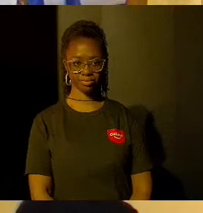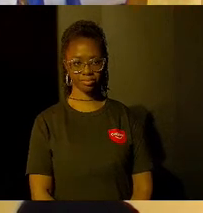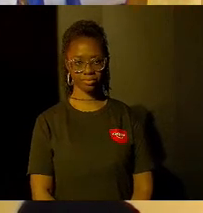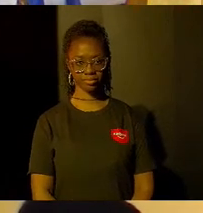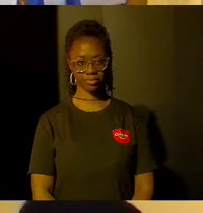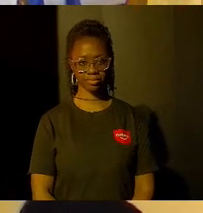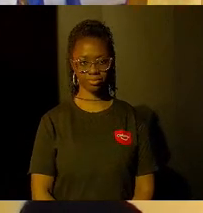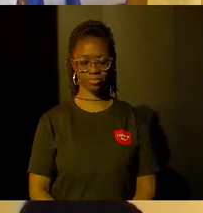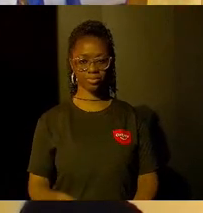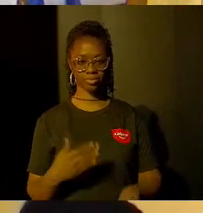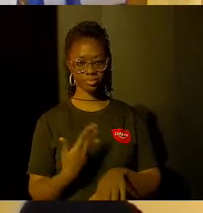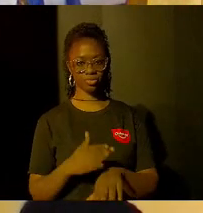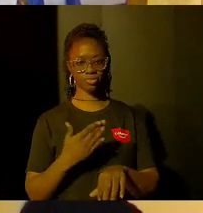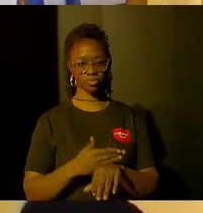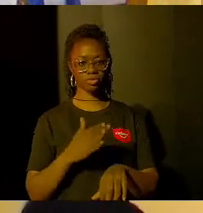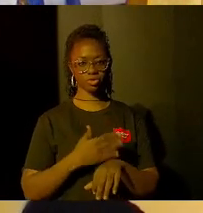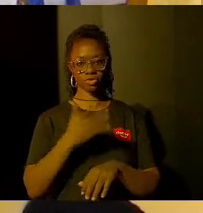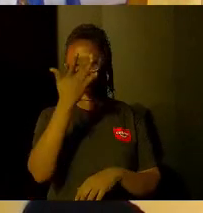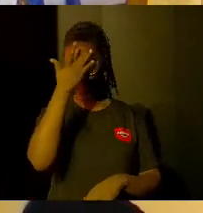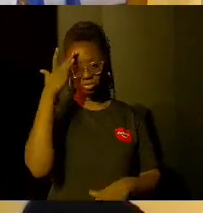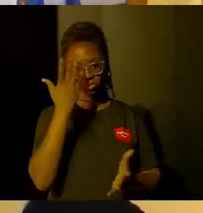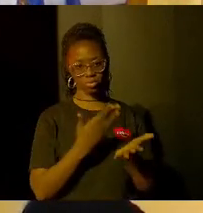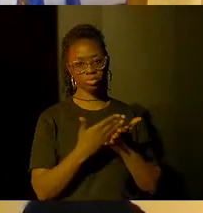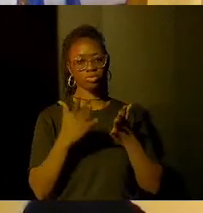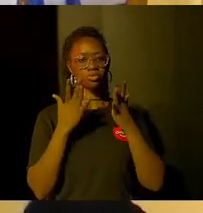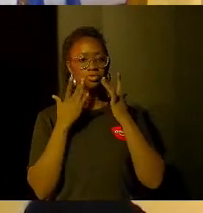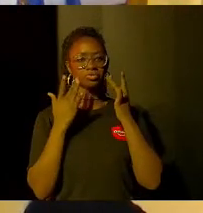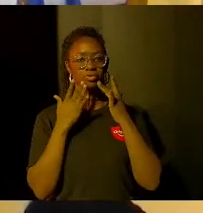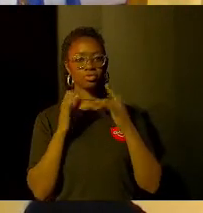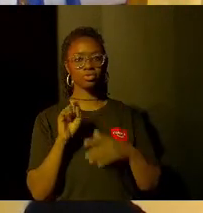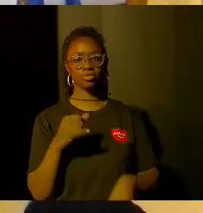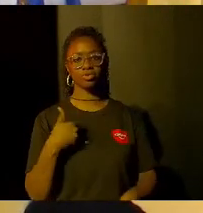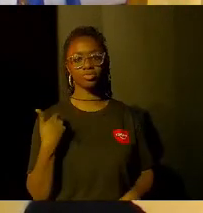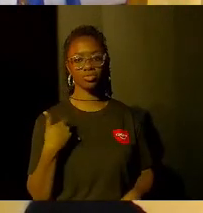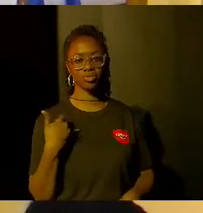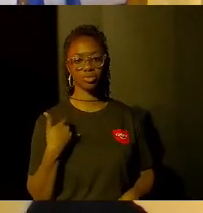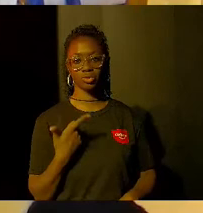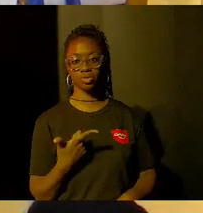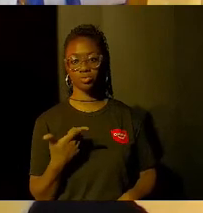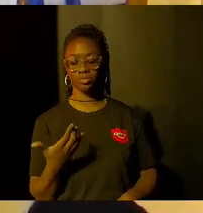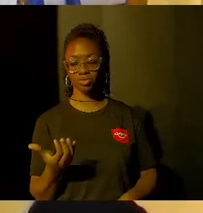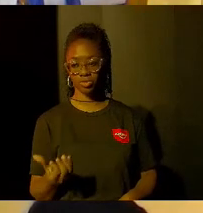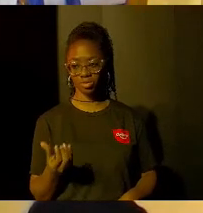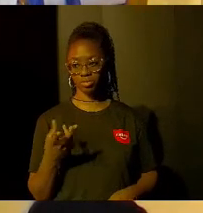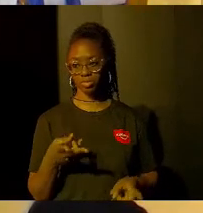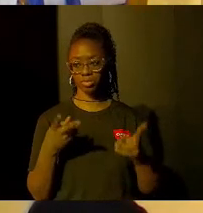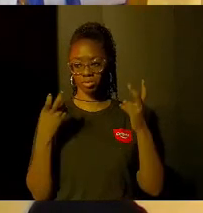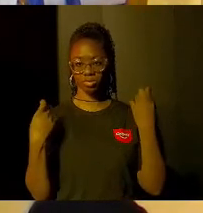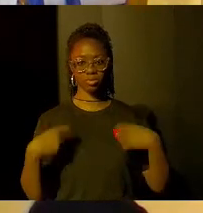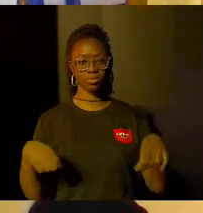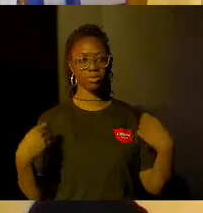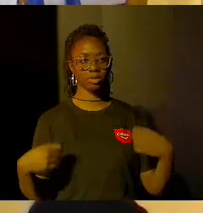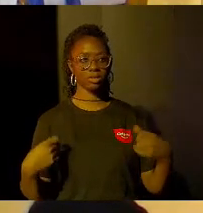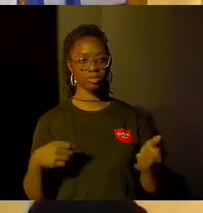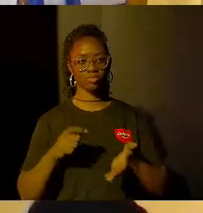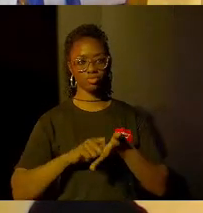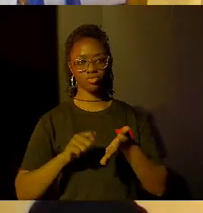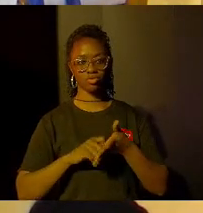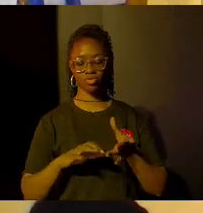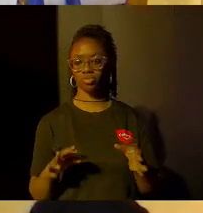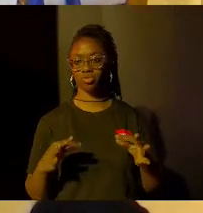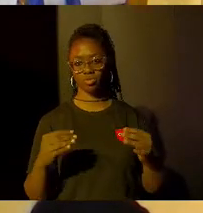começou a fazer teatro Aos 8 anos e quando tinha 26 percebeu que tinha que escrever sobre aquilo tudo que